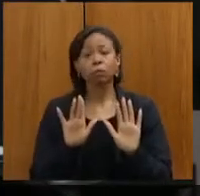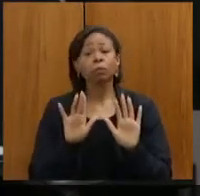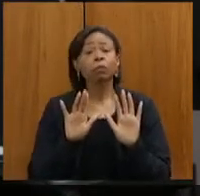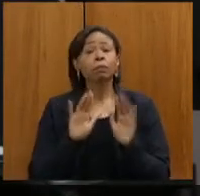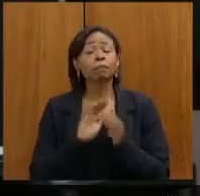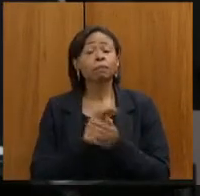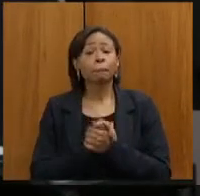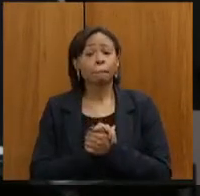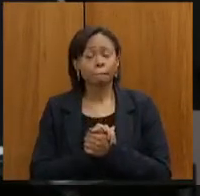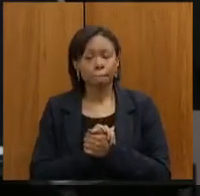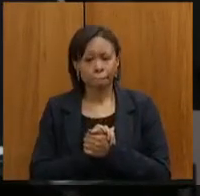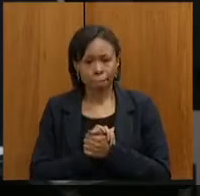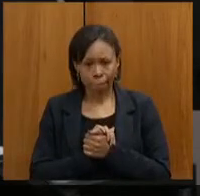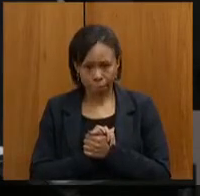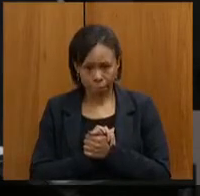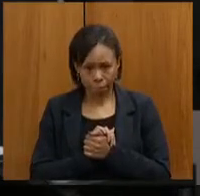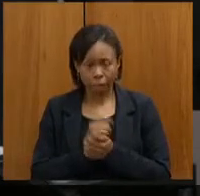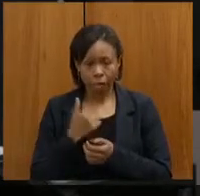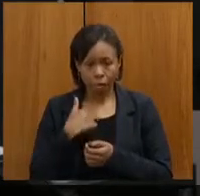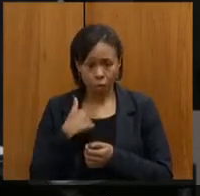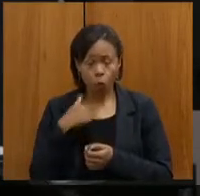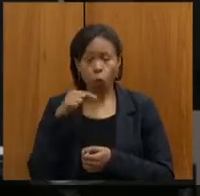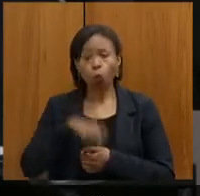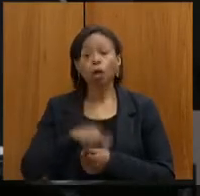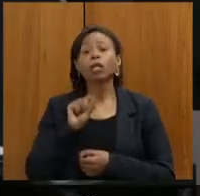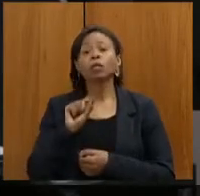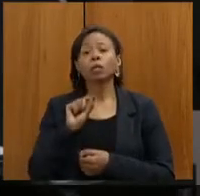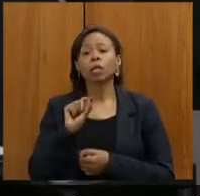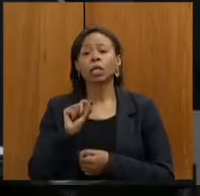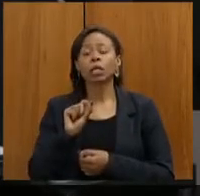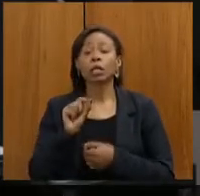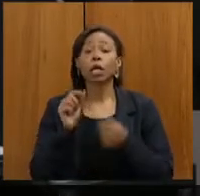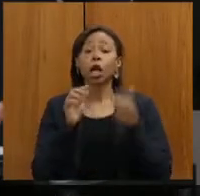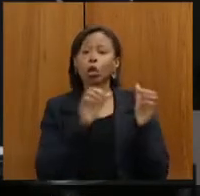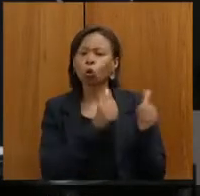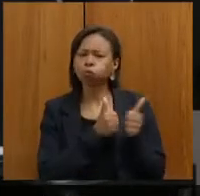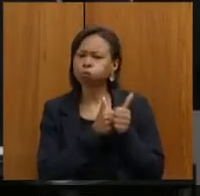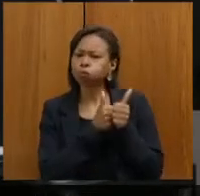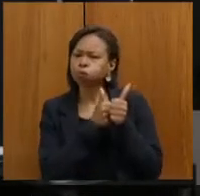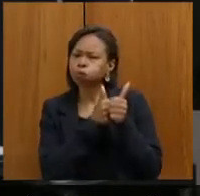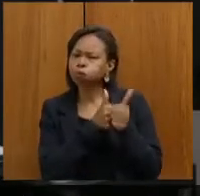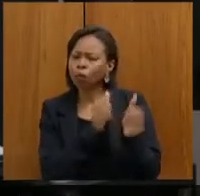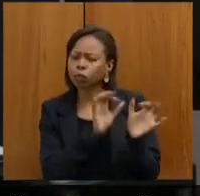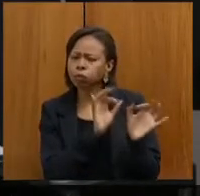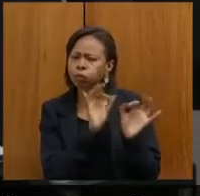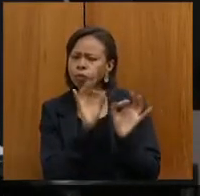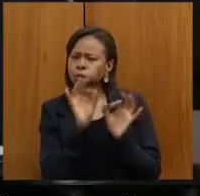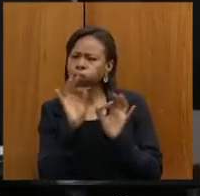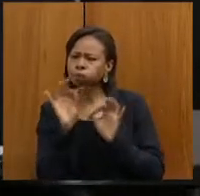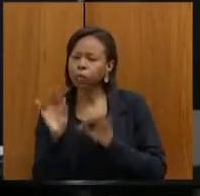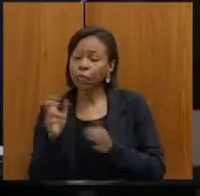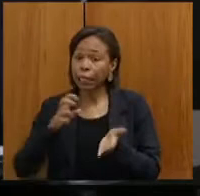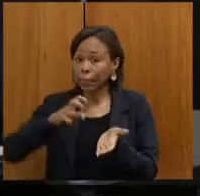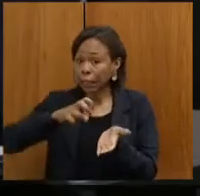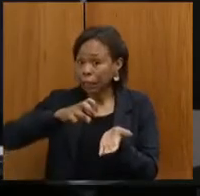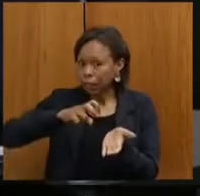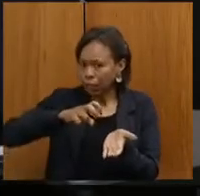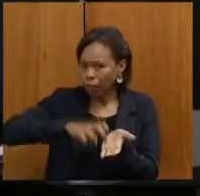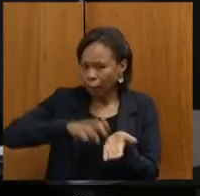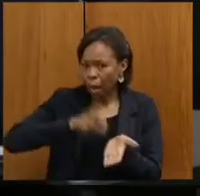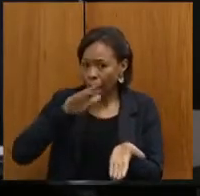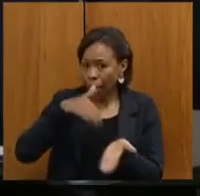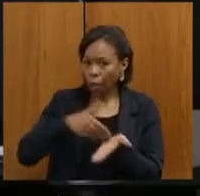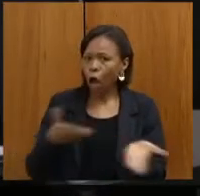é eu vim aqui para dizer que estou acompanhando desde o início desde o início da manhã de hoje esta